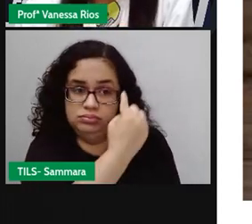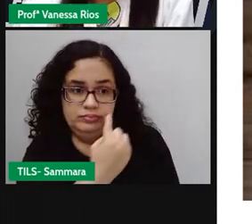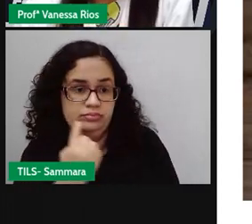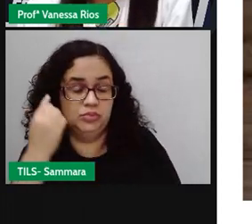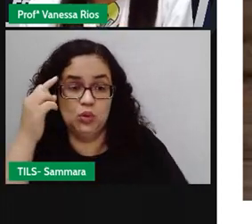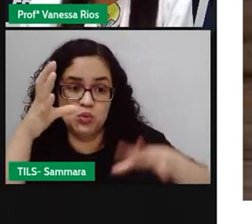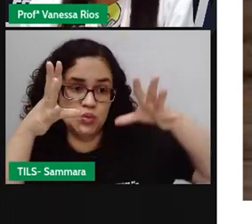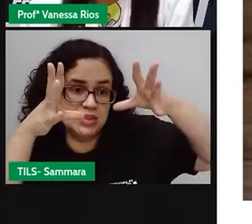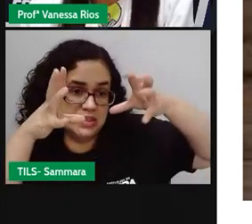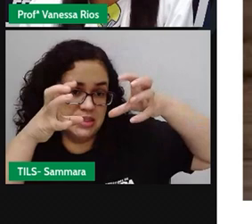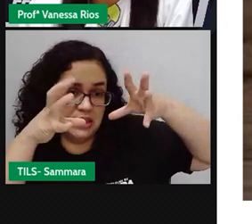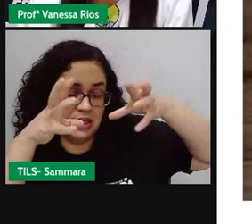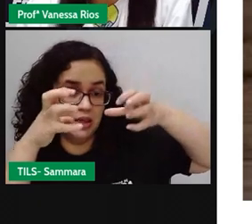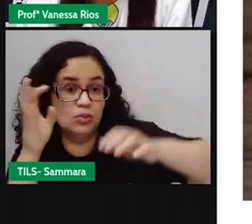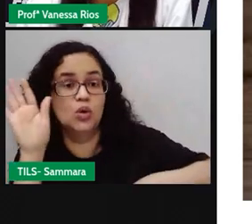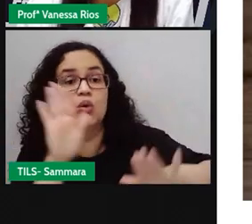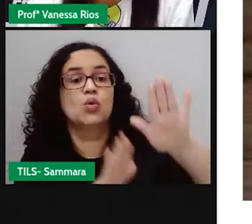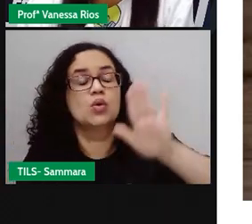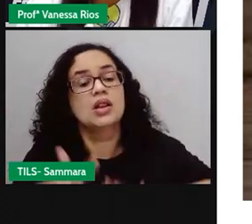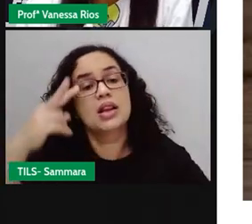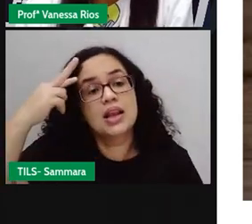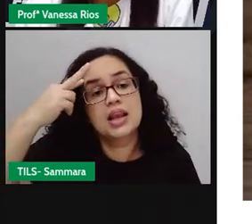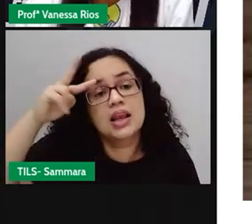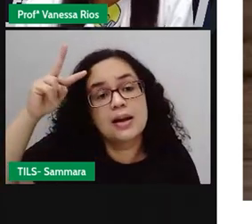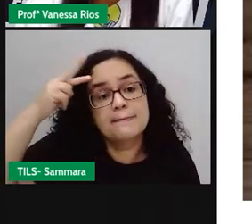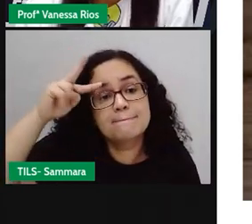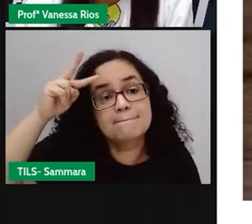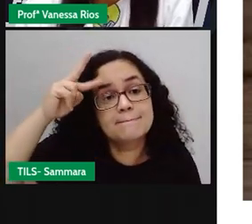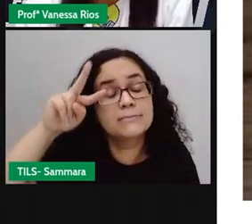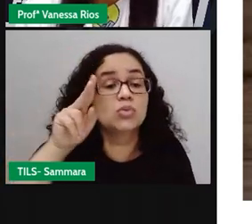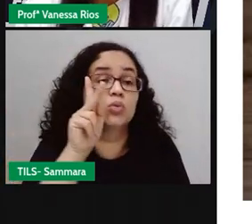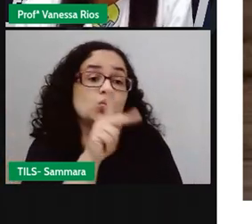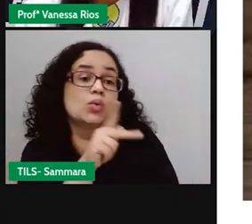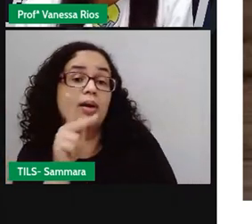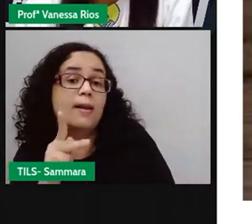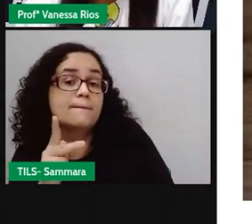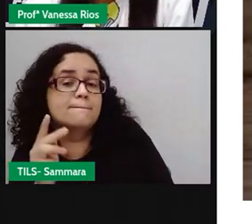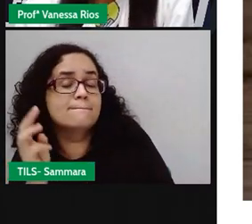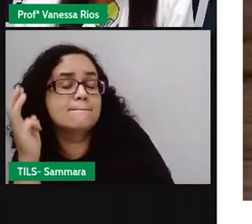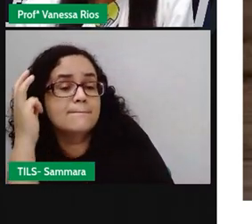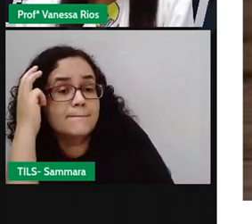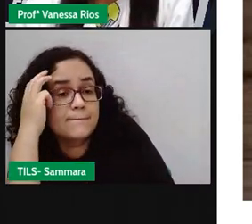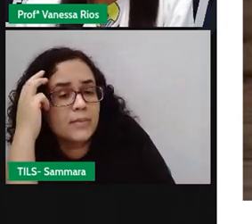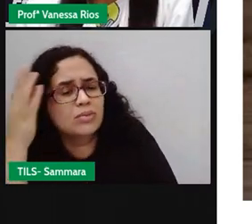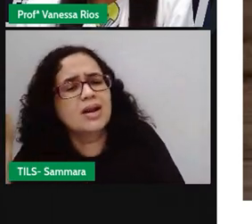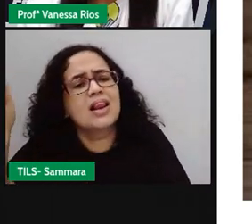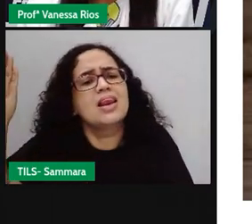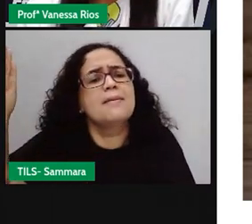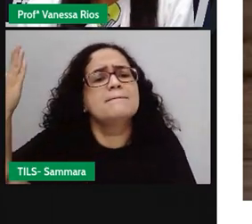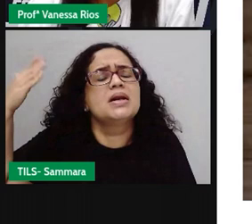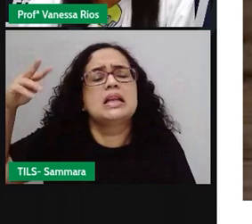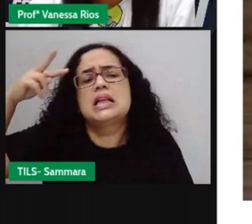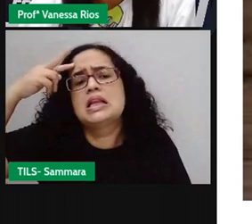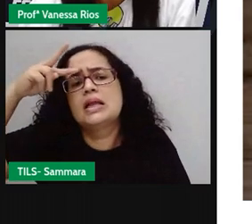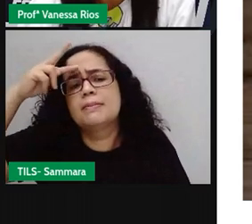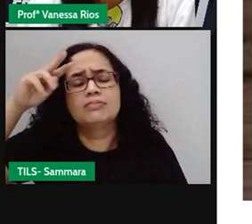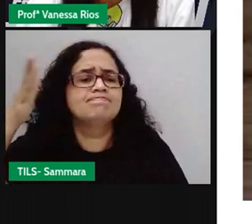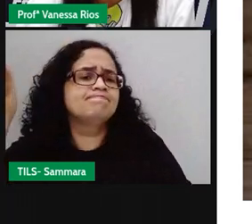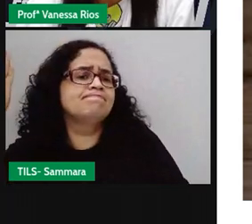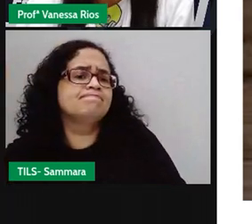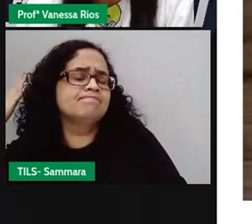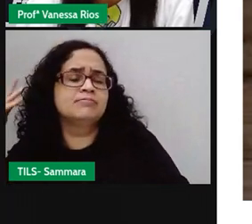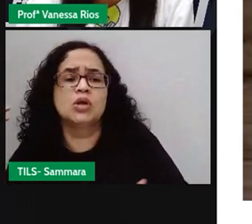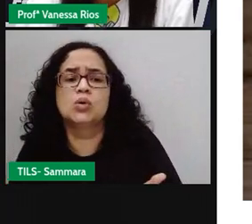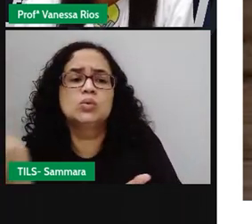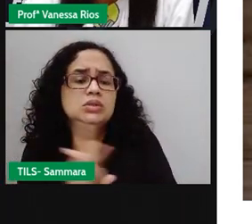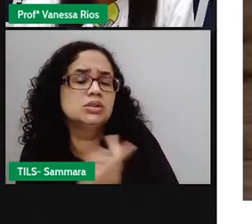do cérebro que cuida das nossas lembranças, não. A Pró está falando de memória, é relacionada a tudo que acontece em